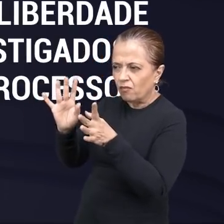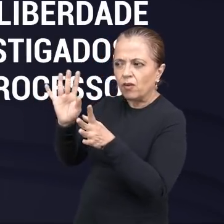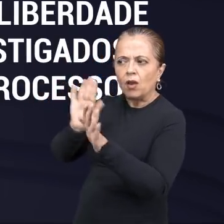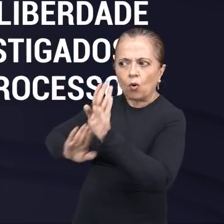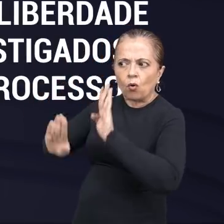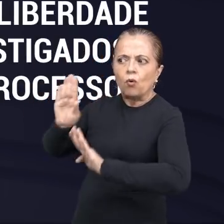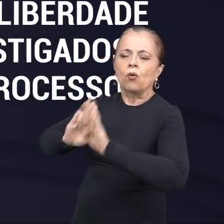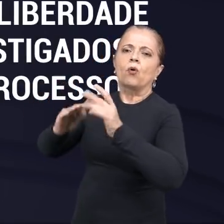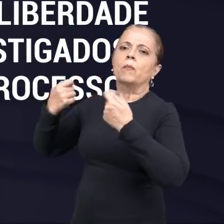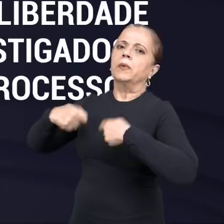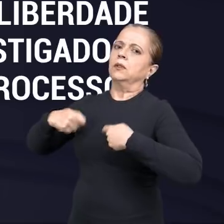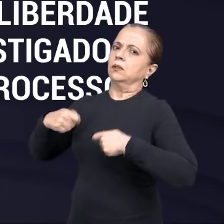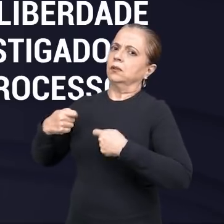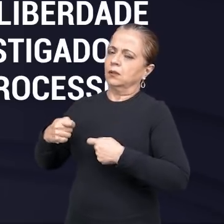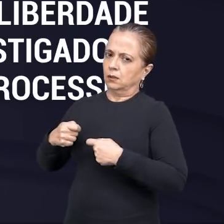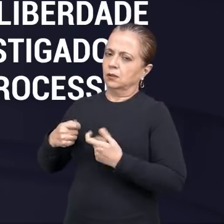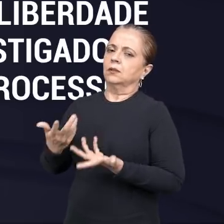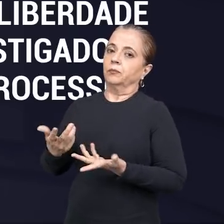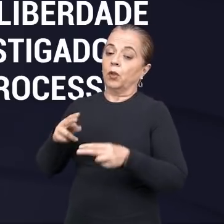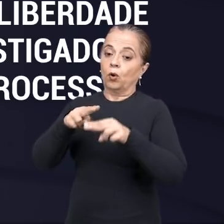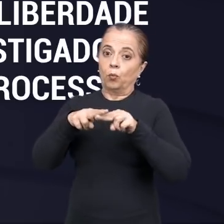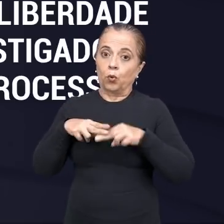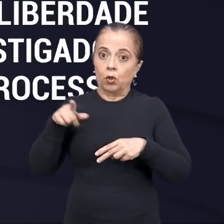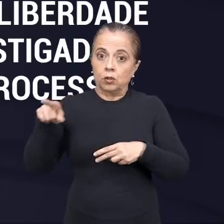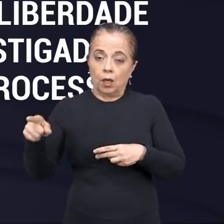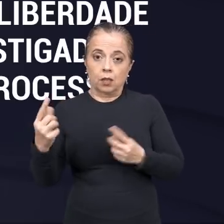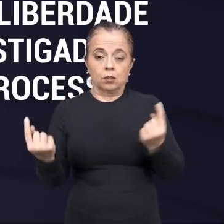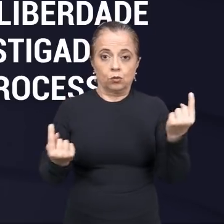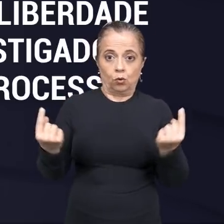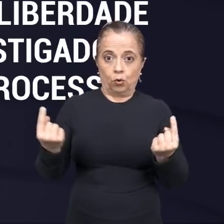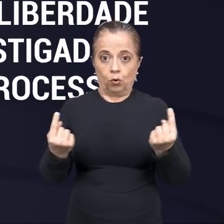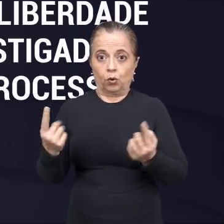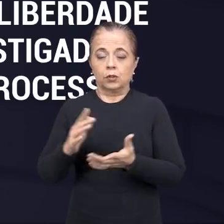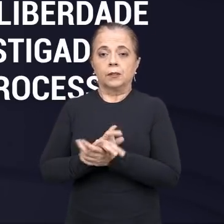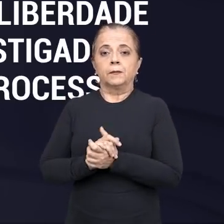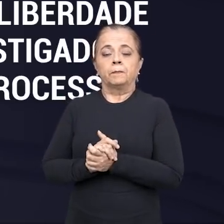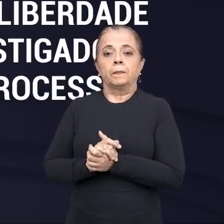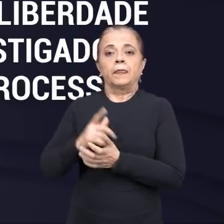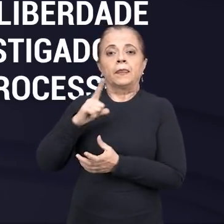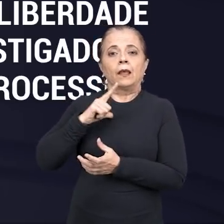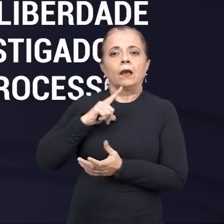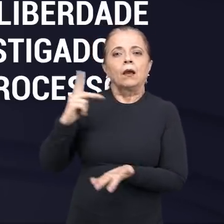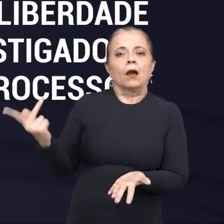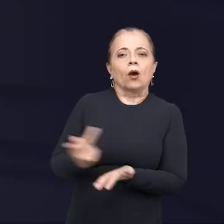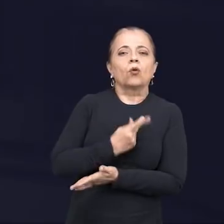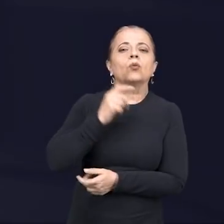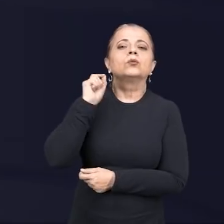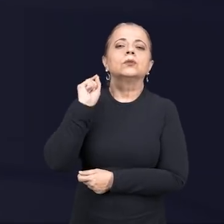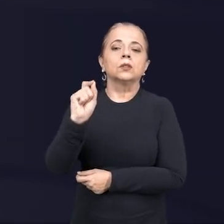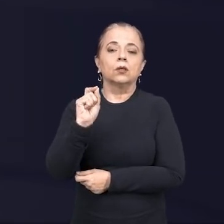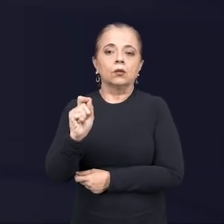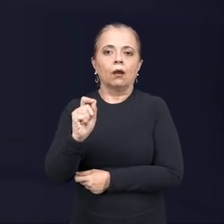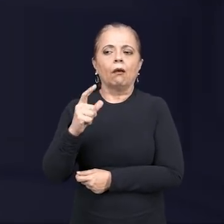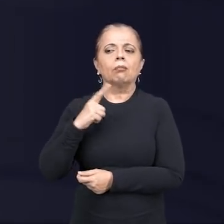para o processo. Então, nós temos, neste procedimento especificamente,